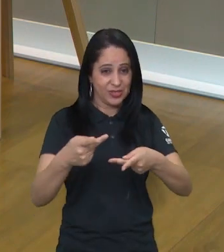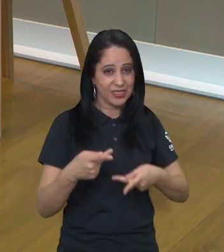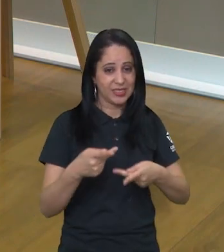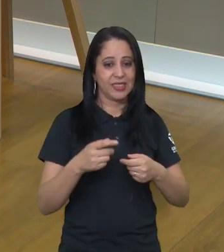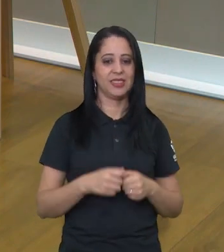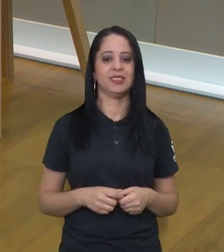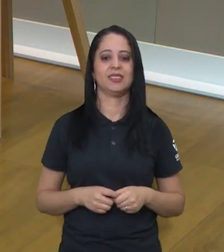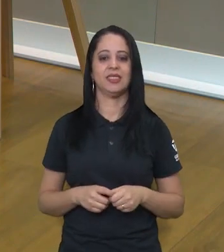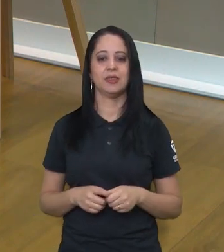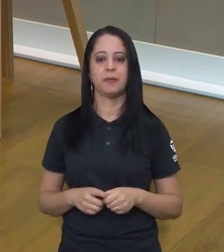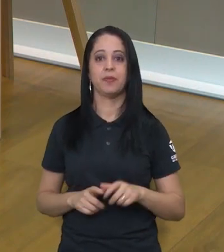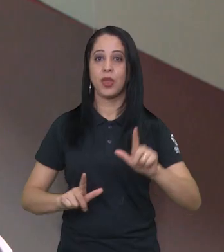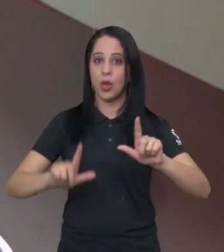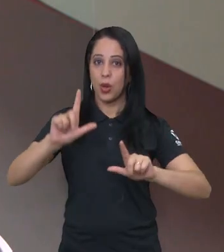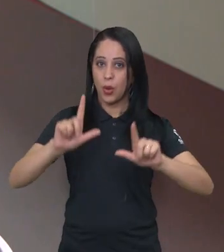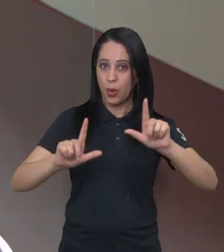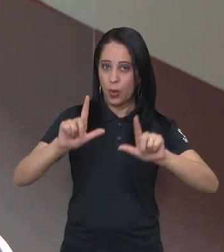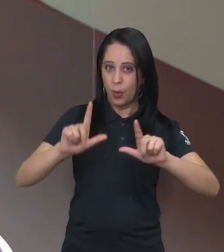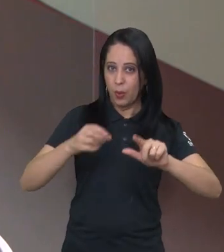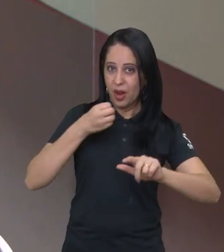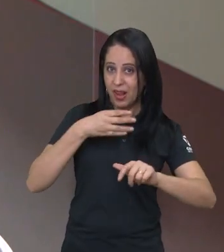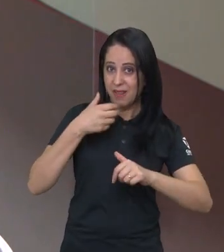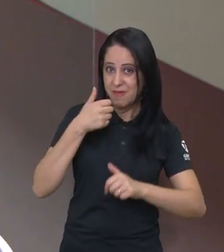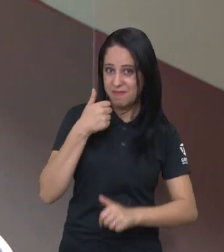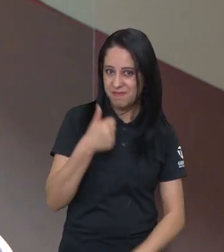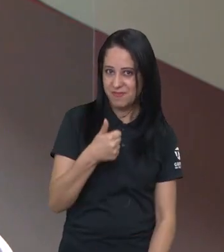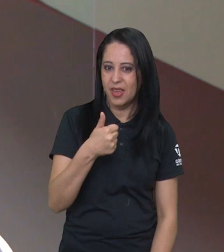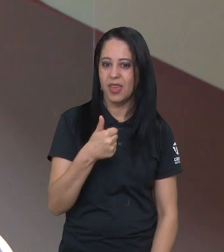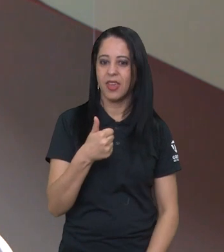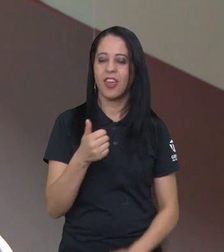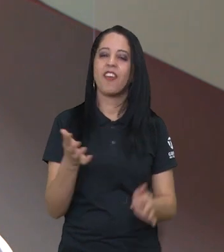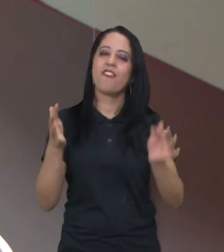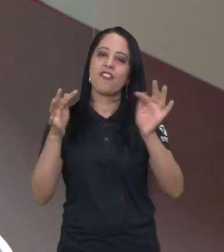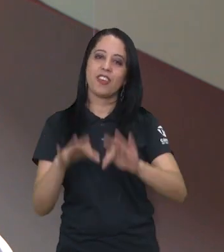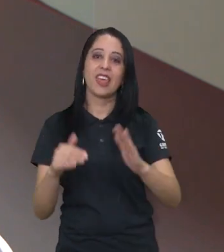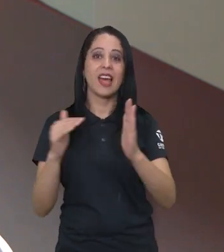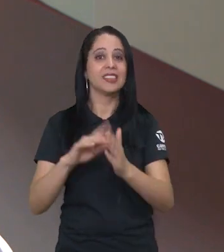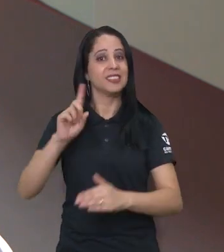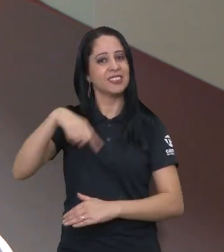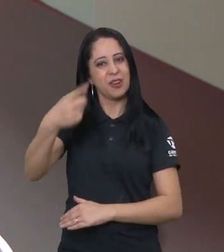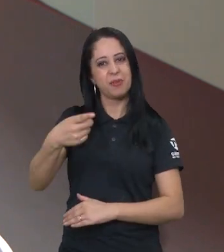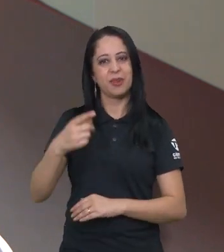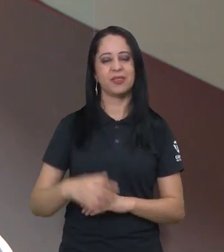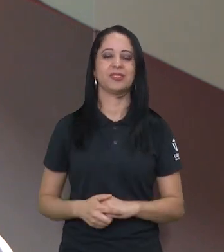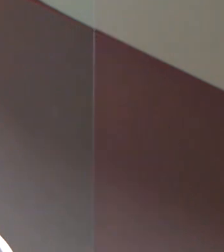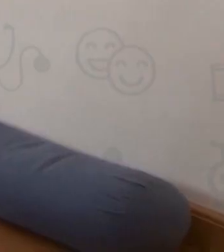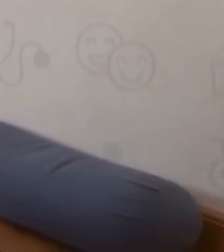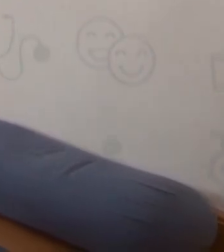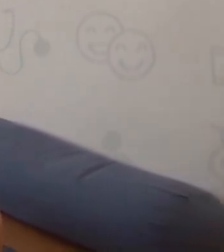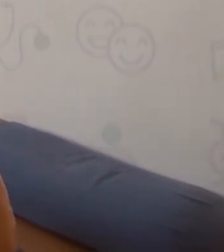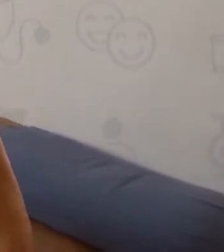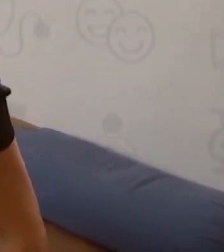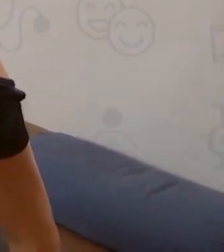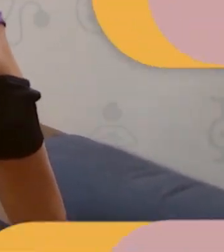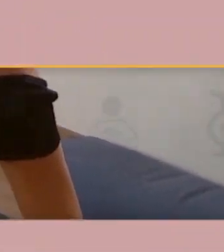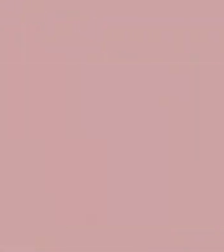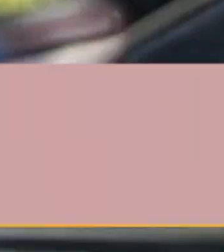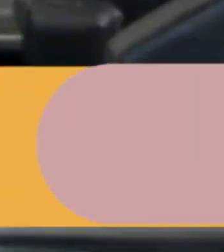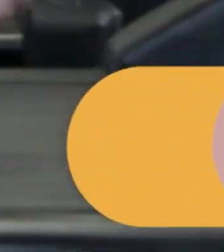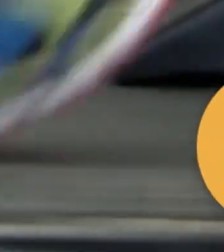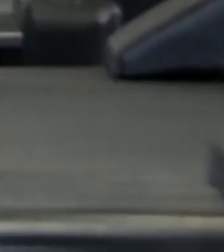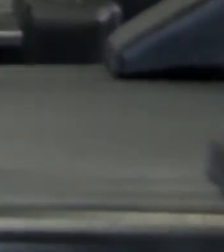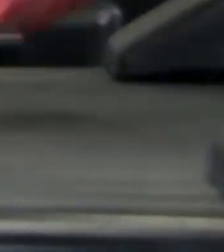participação. O De Bem com Você de hoje fica por aqui. Até o próximo programa. Até mais!